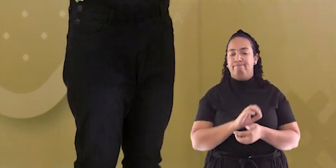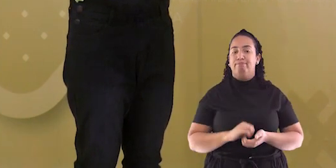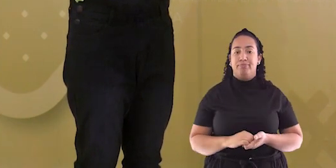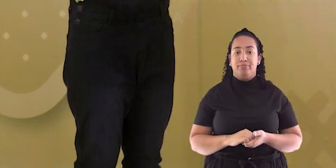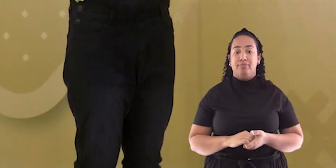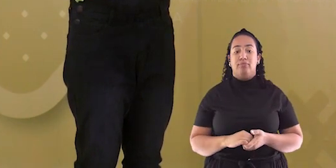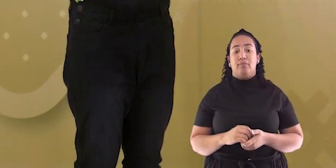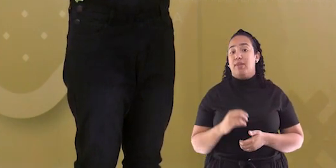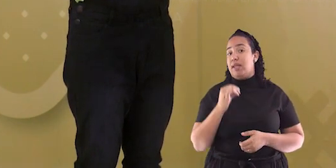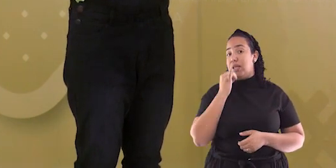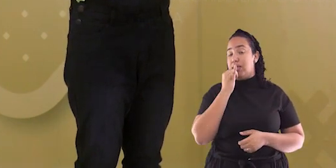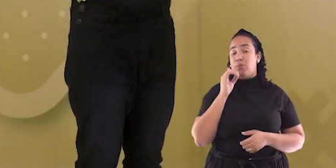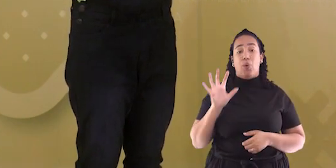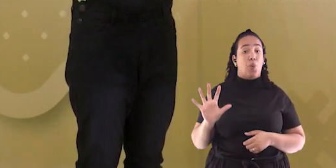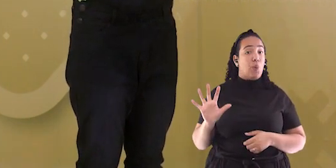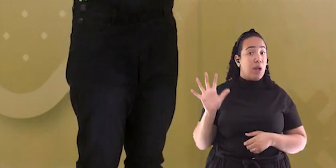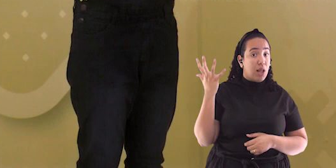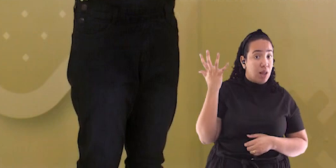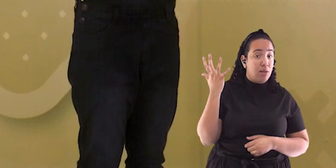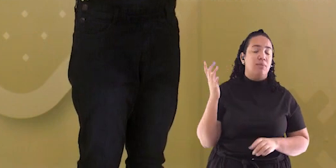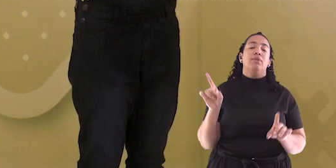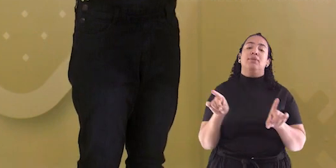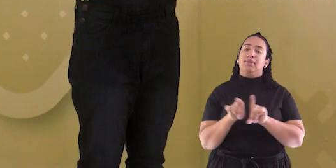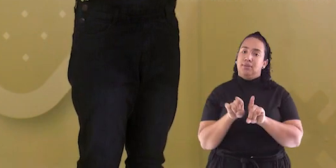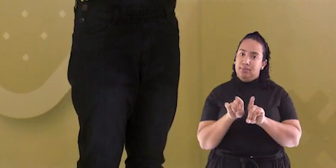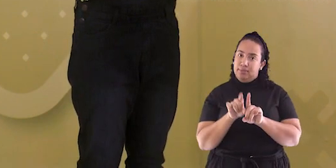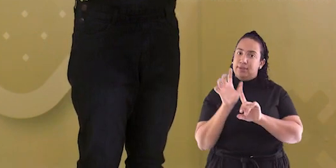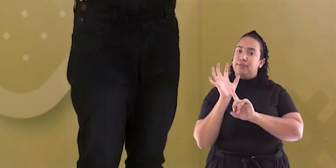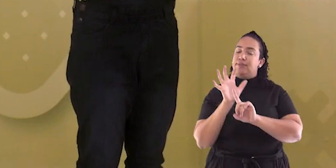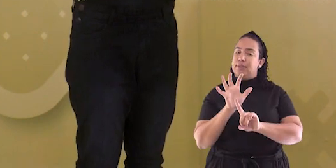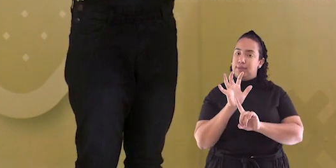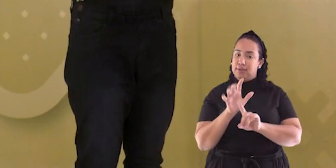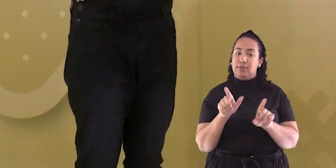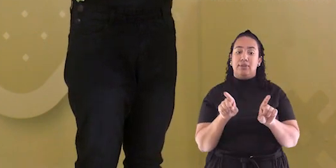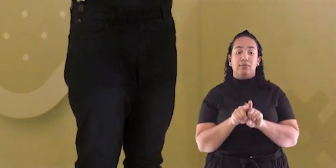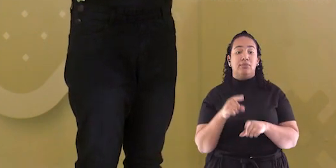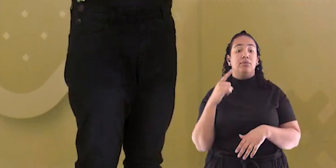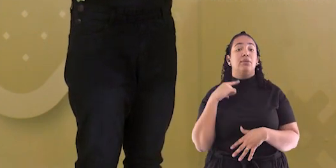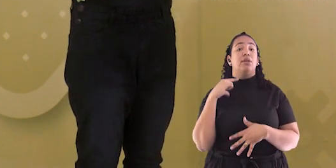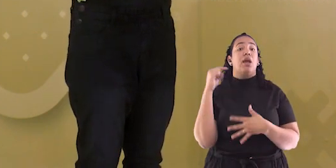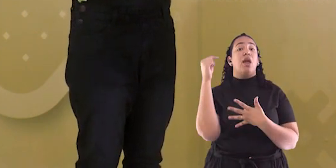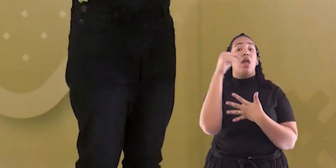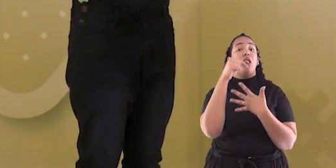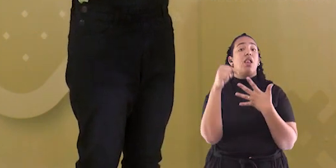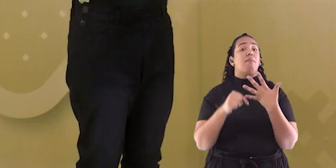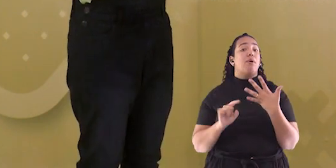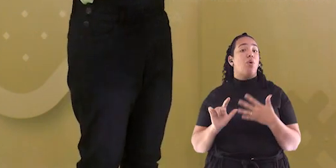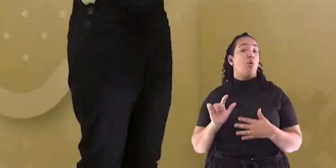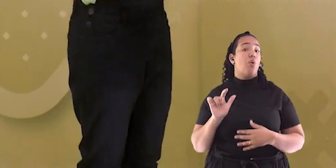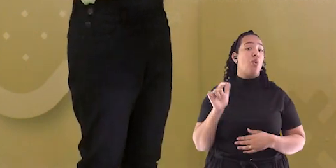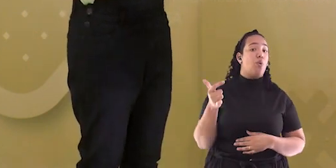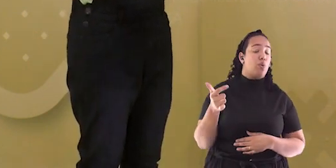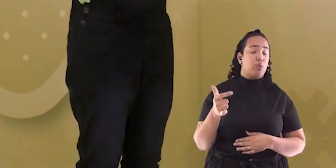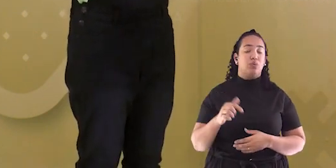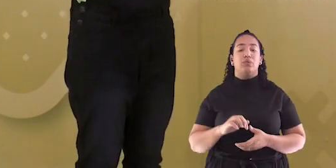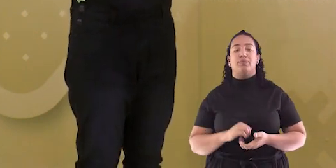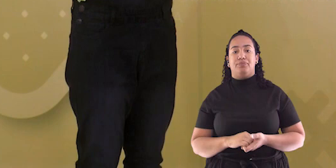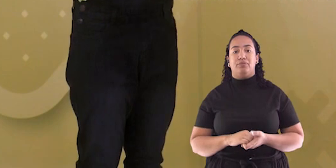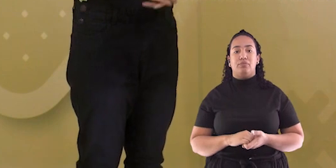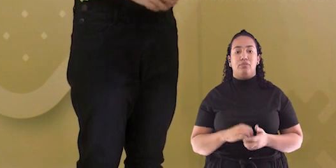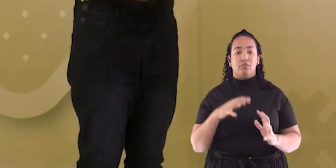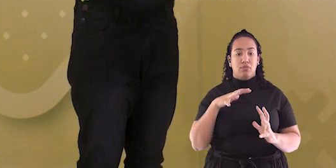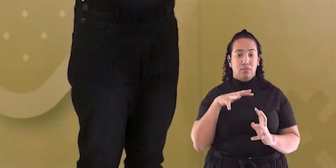O clima, como um todo, influencia bastante. E também temos outro elemento essencial, a mudança na pressão